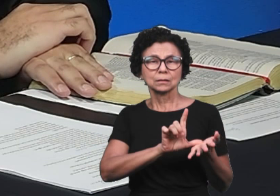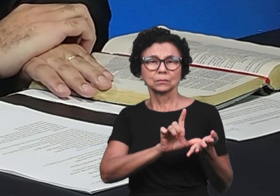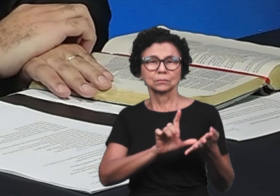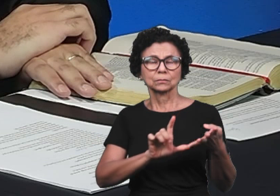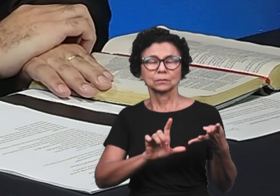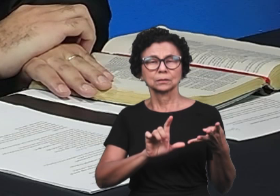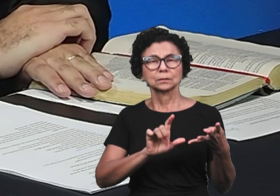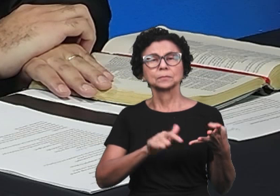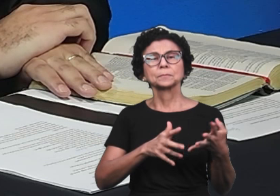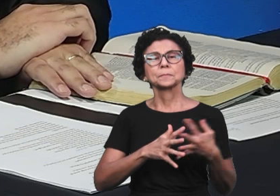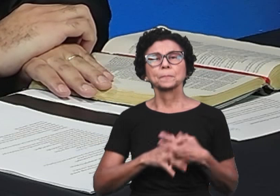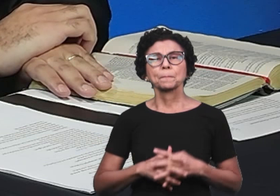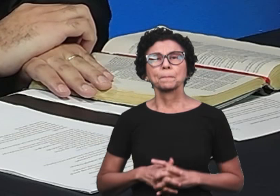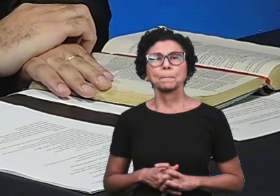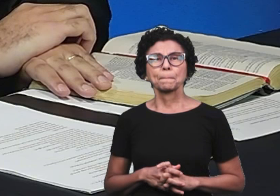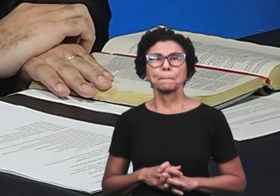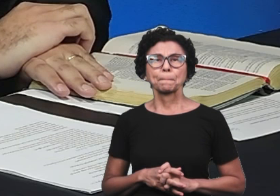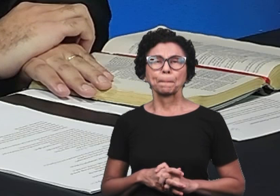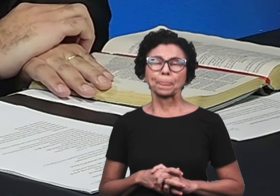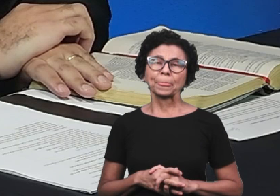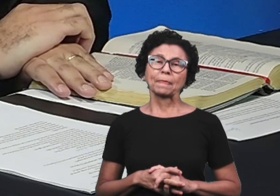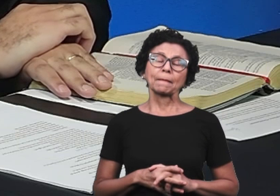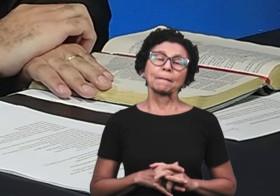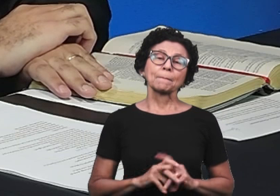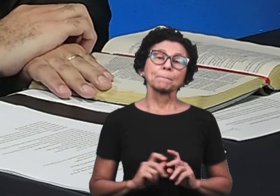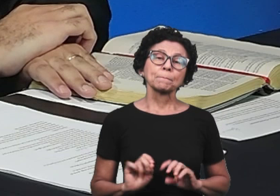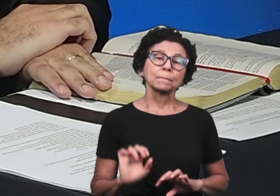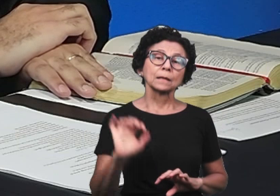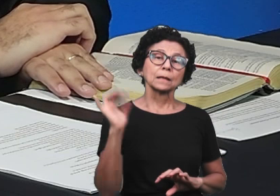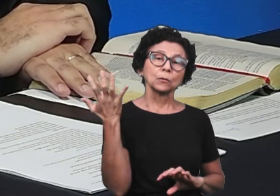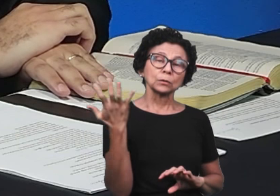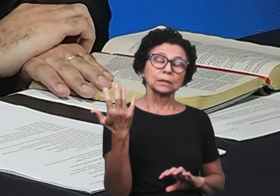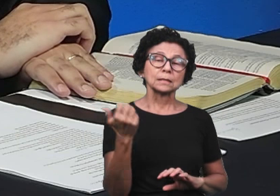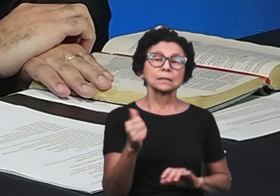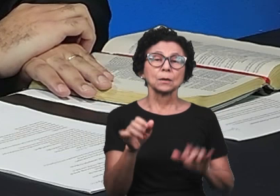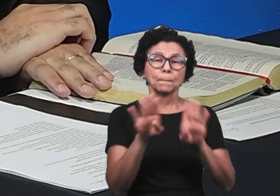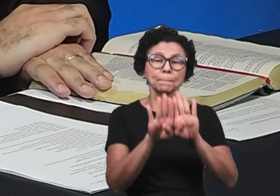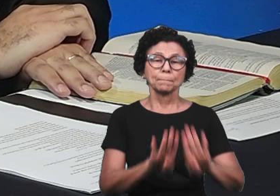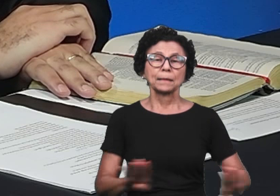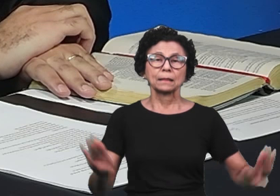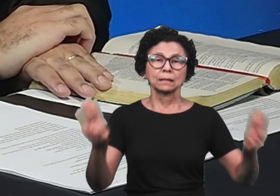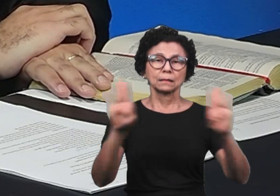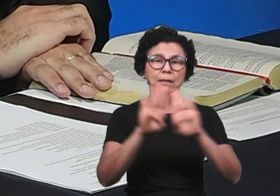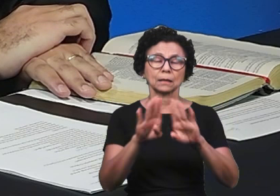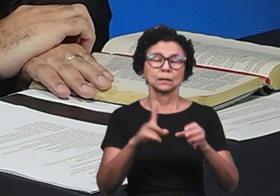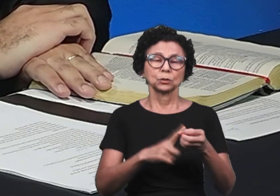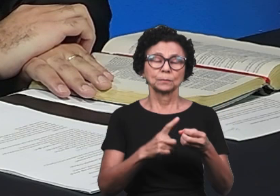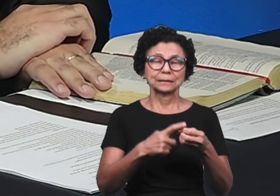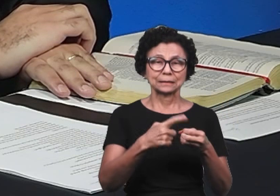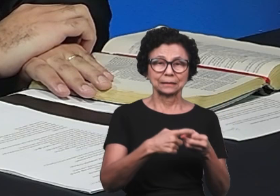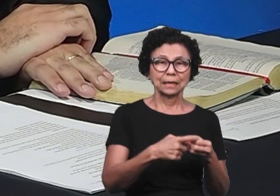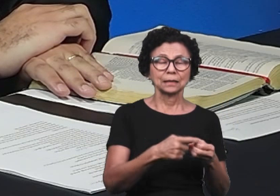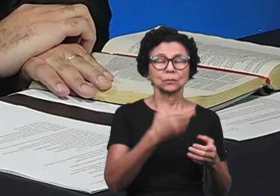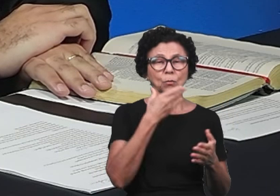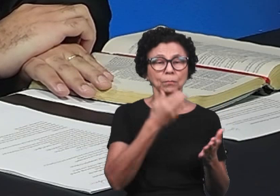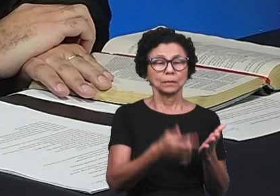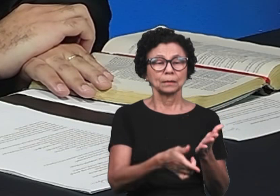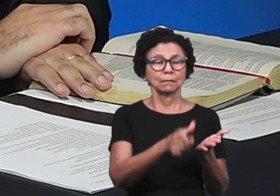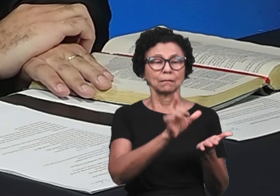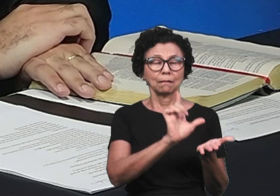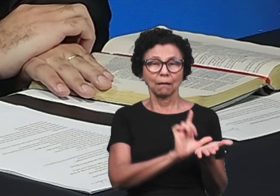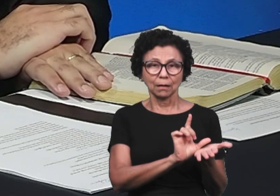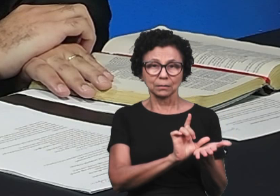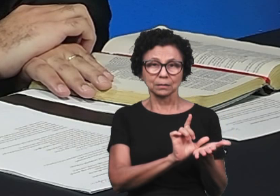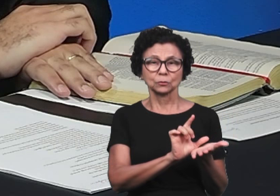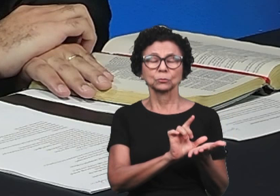ali ocorreu na casa de Lázaro, em Betânia. E há também a Maria, que é a